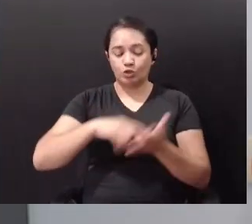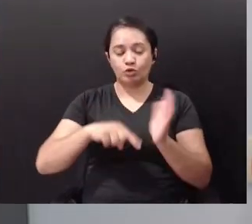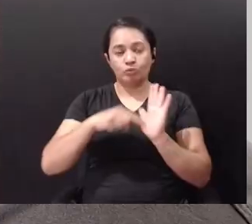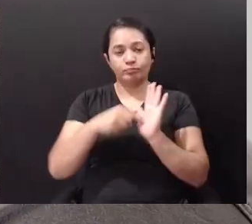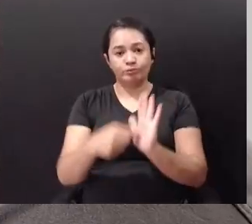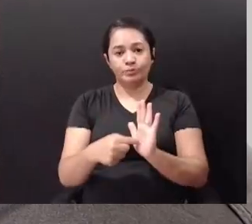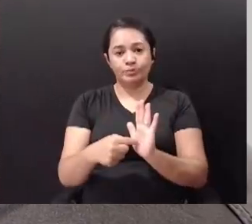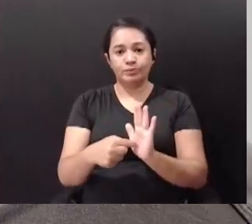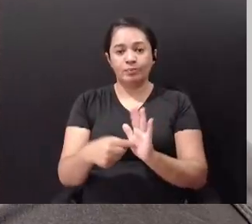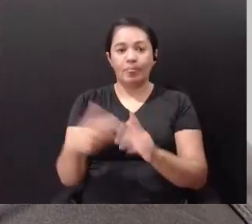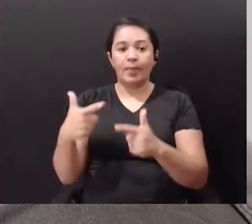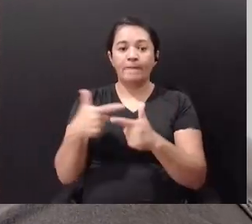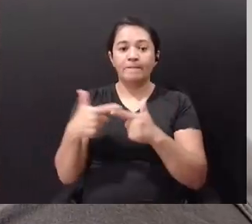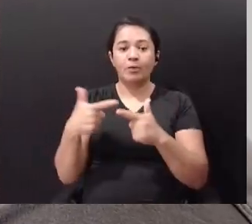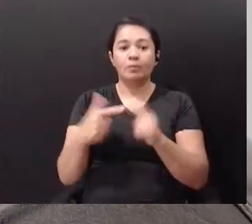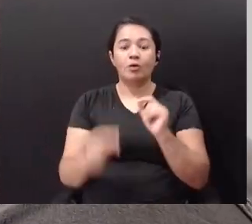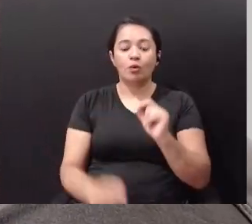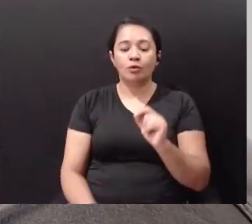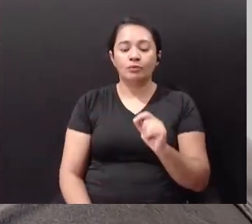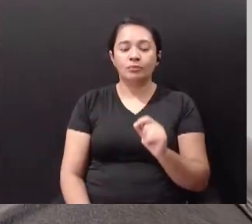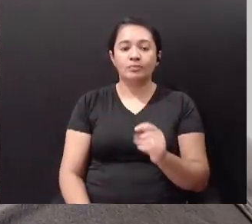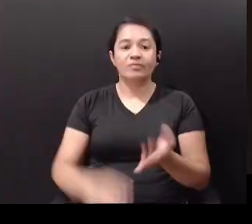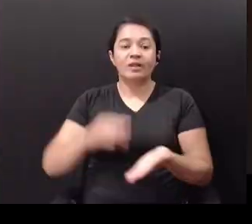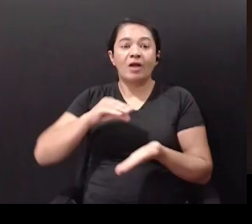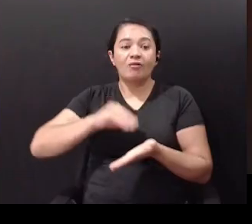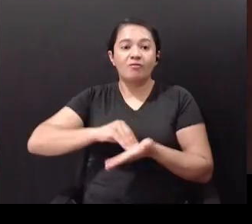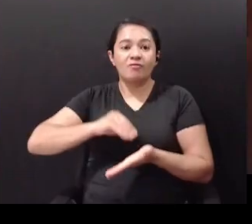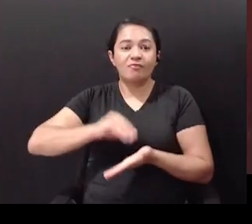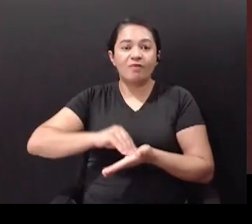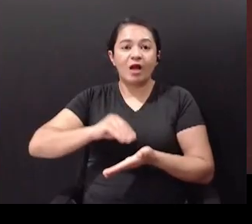de uma ausência, de uma falta de professores.